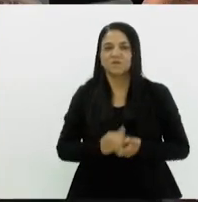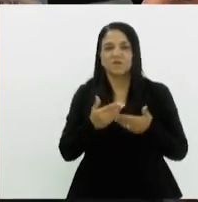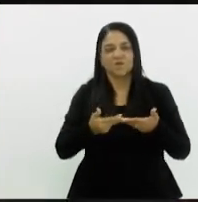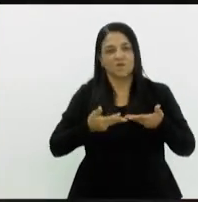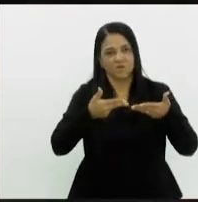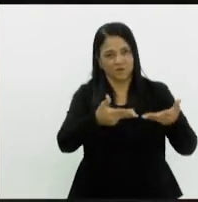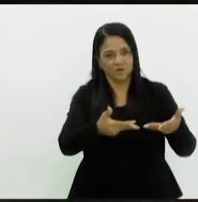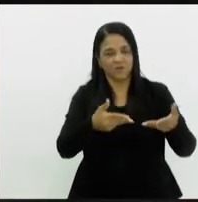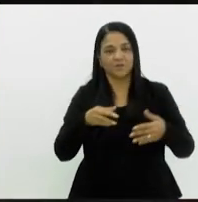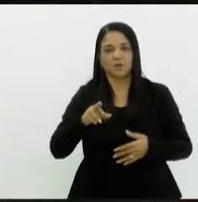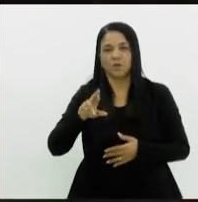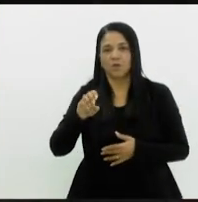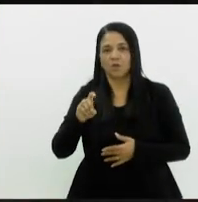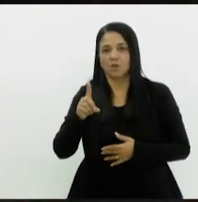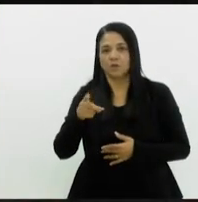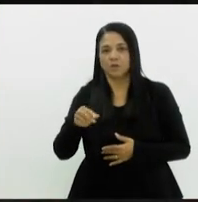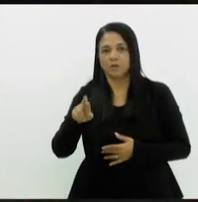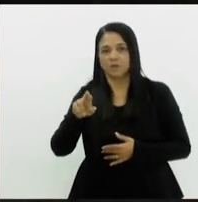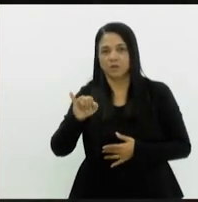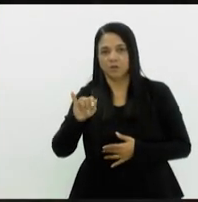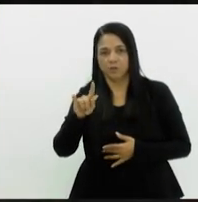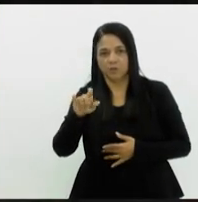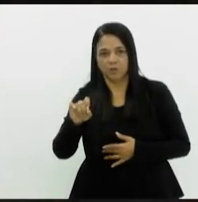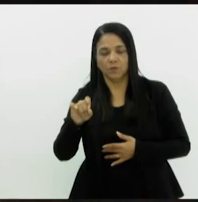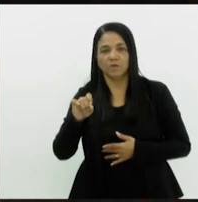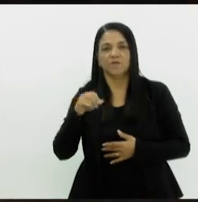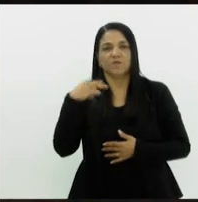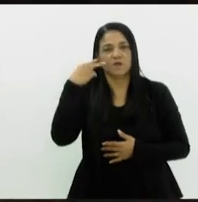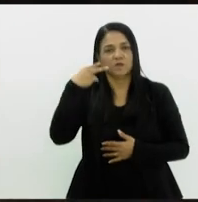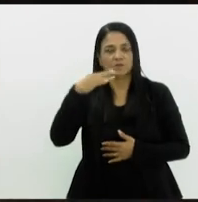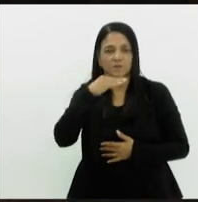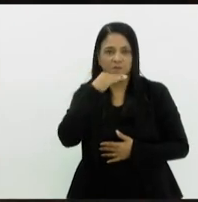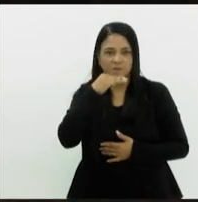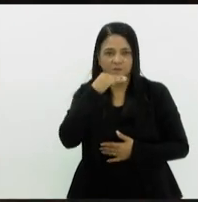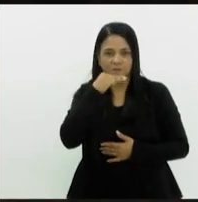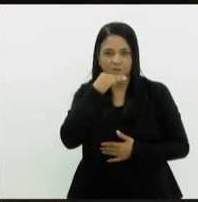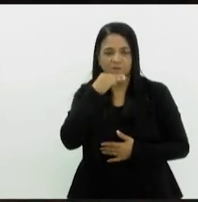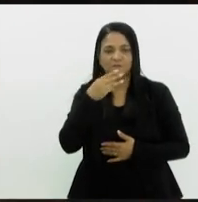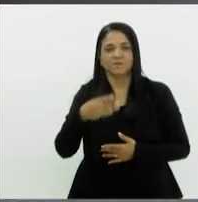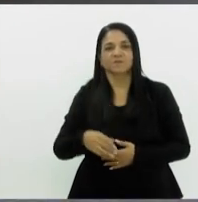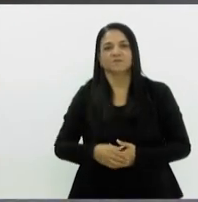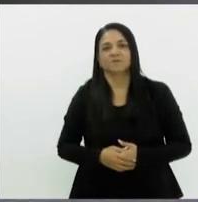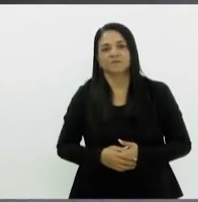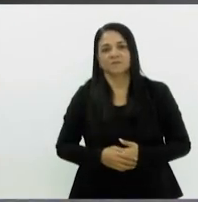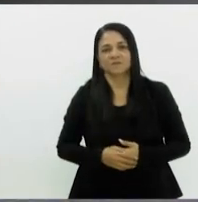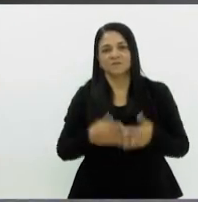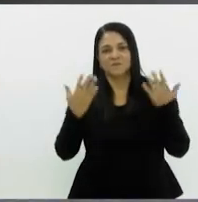Convido Rodrigo Santos Bondim, vereador de Mangaratiba, nosso amigo Rodrigo Bondim.